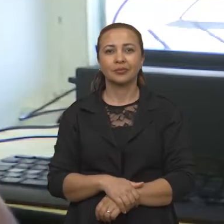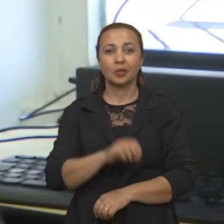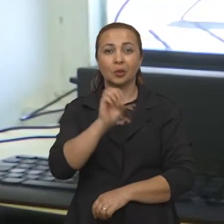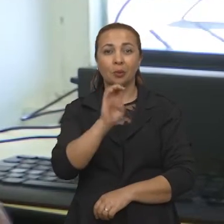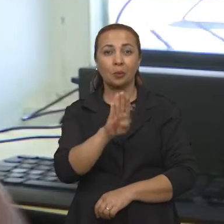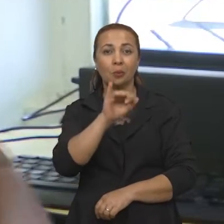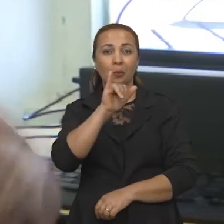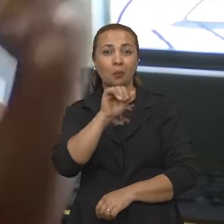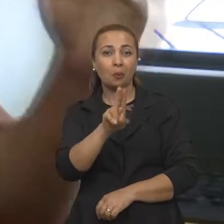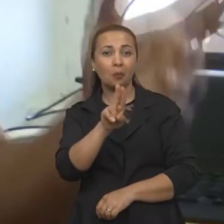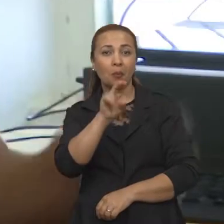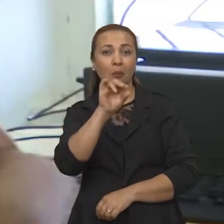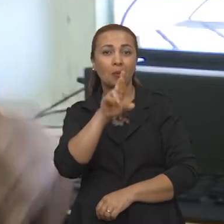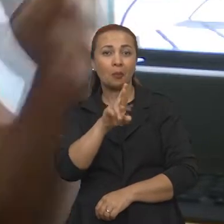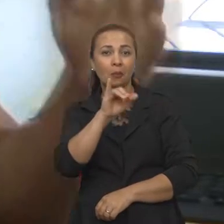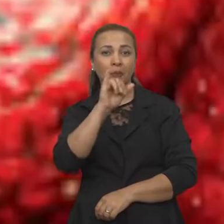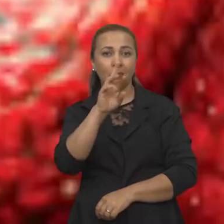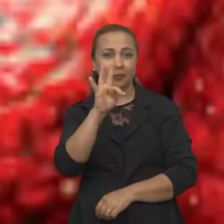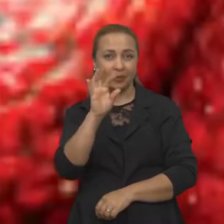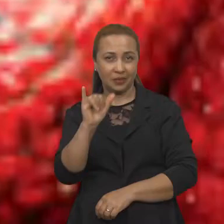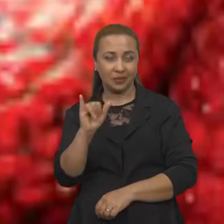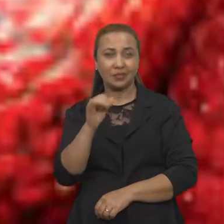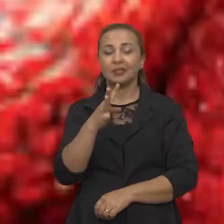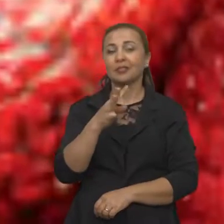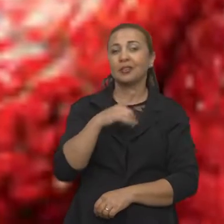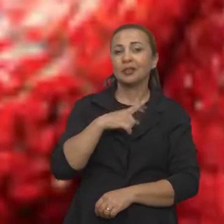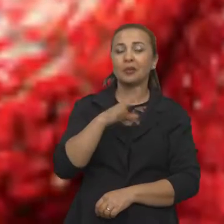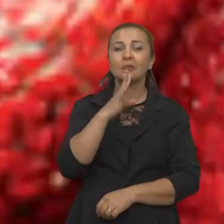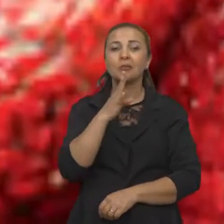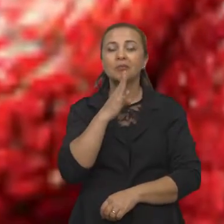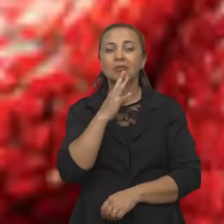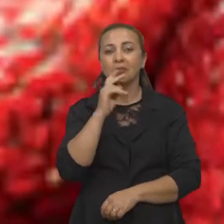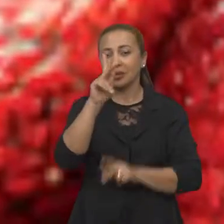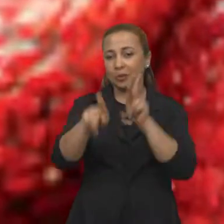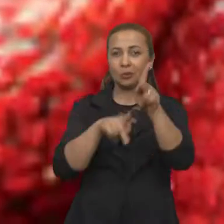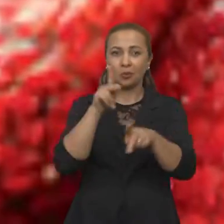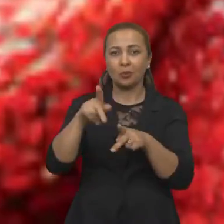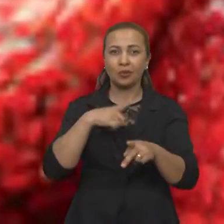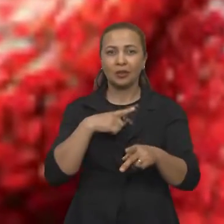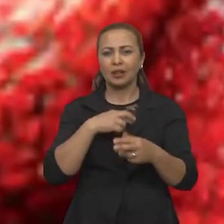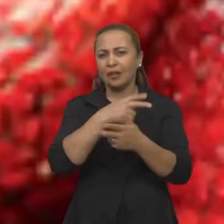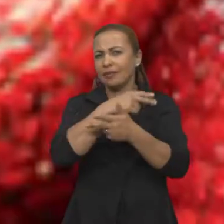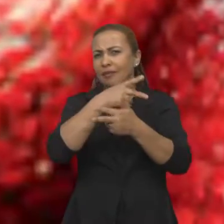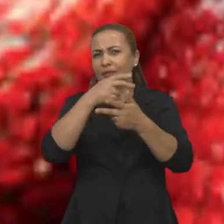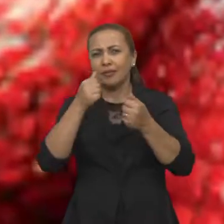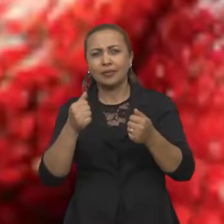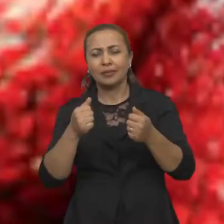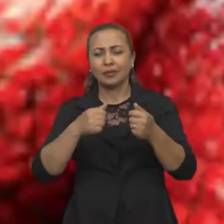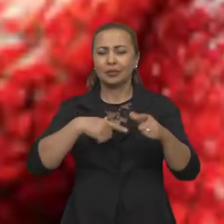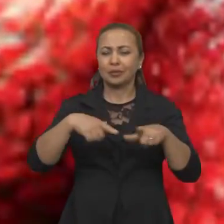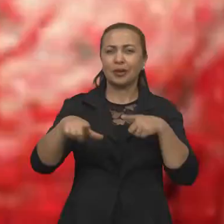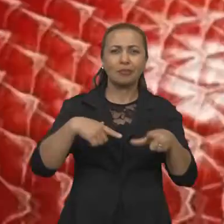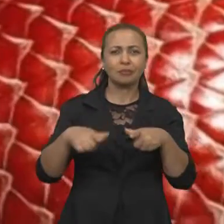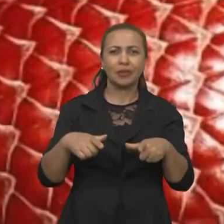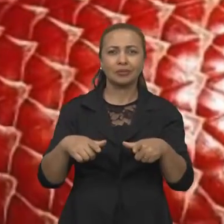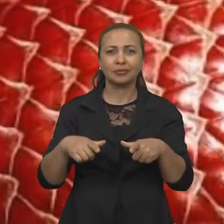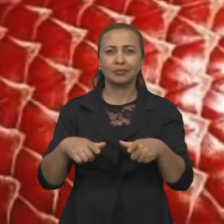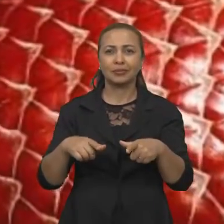O buriti, se tem um conhecimento da população, que o buriti tem N funções: